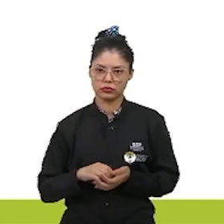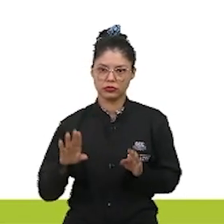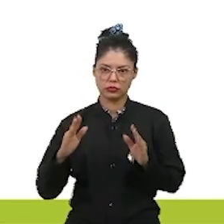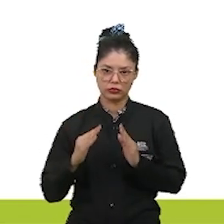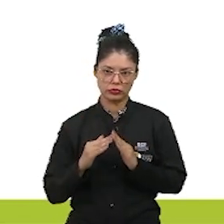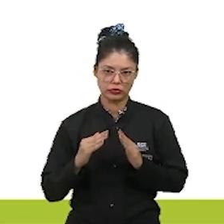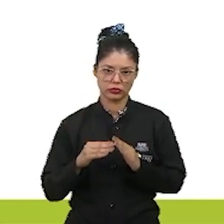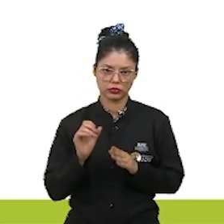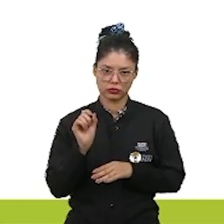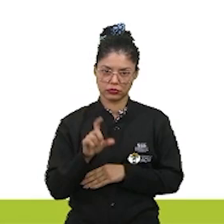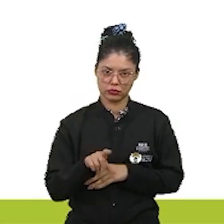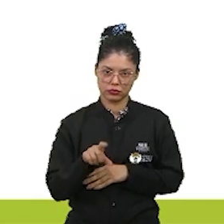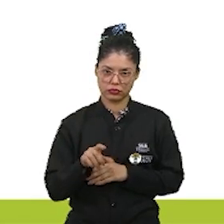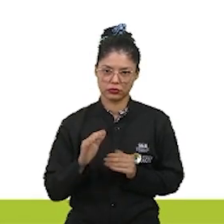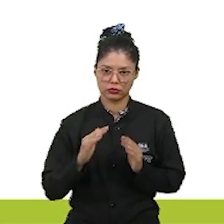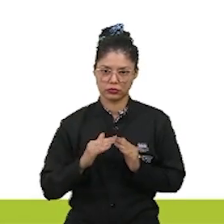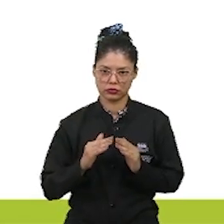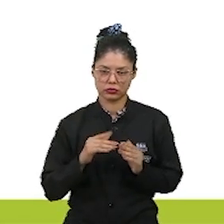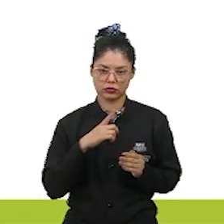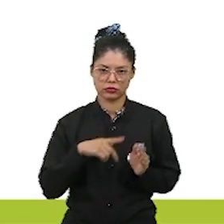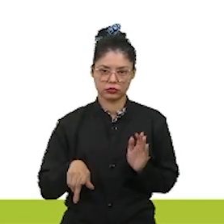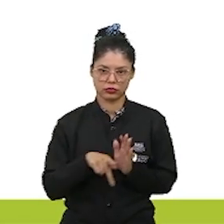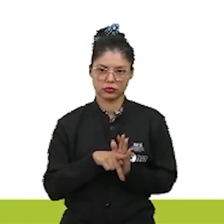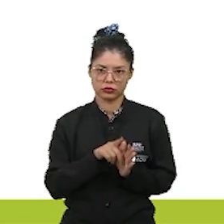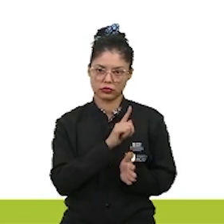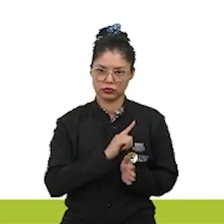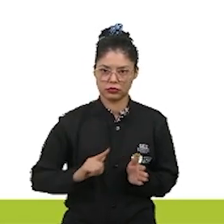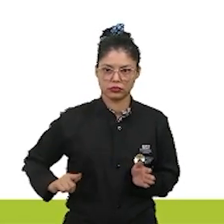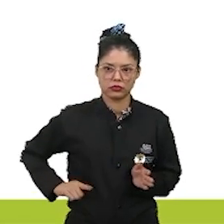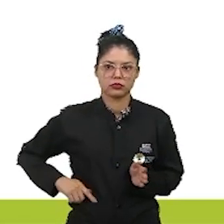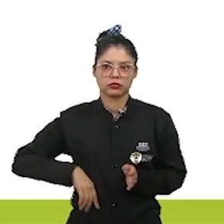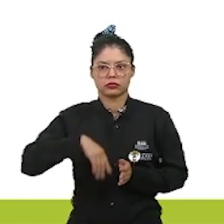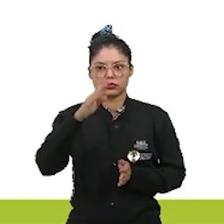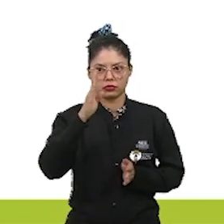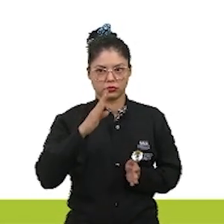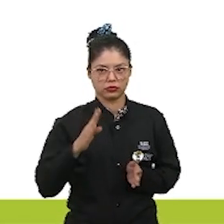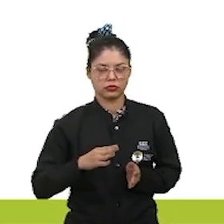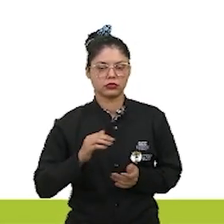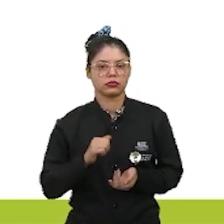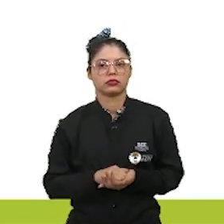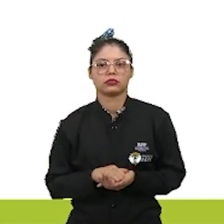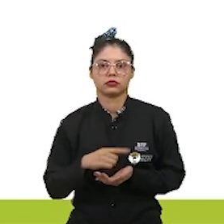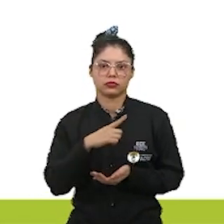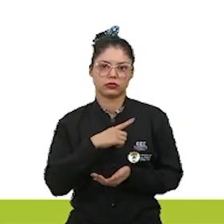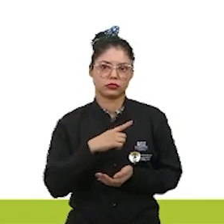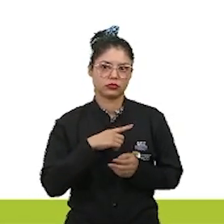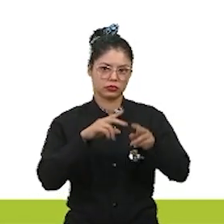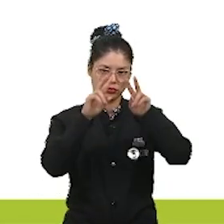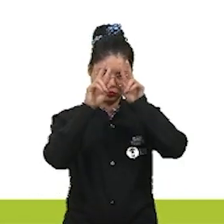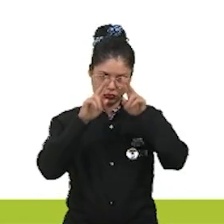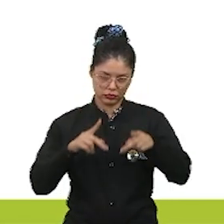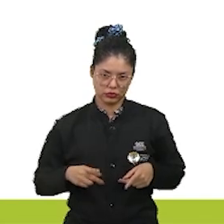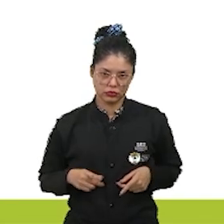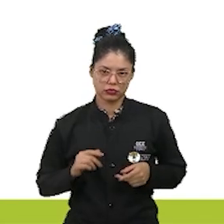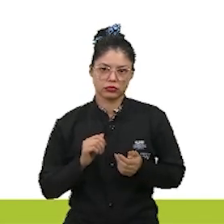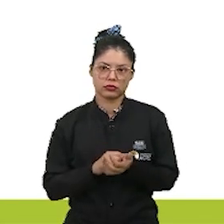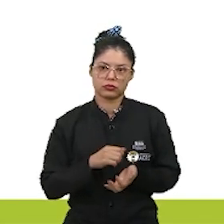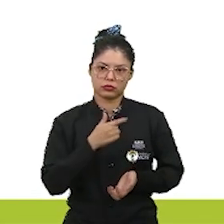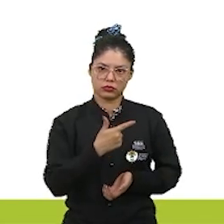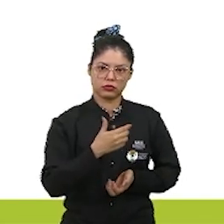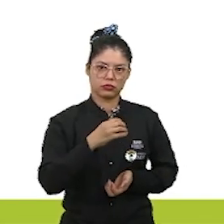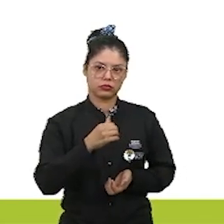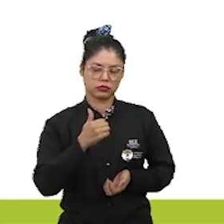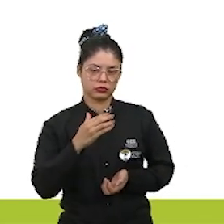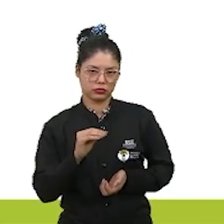residência permanente emitidos pelo governo brasileiro por razões humanitárias. Desde